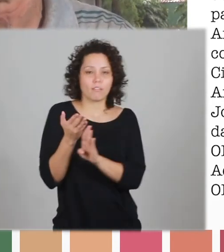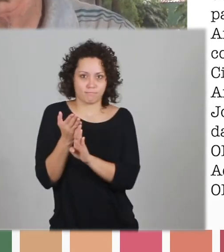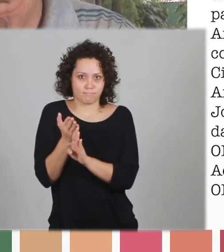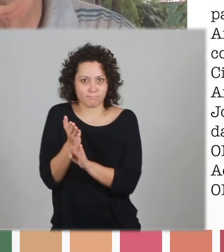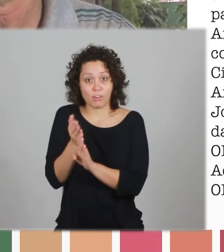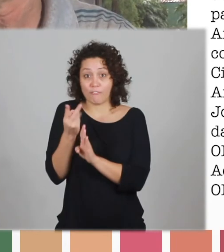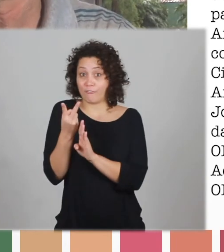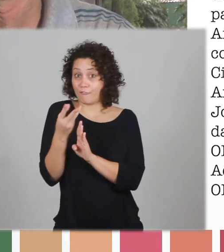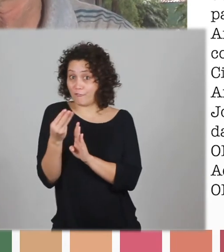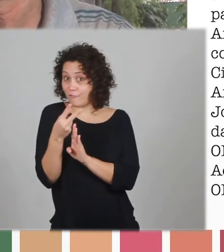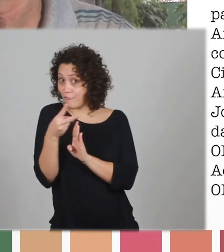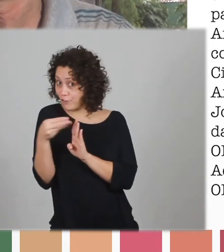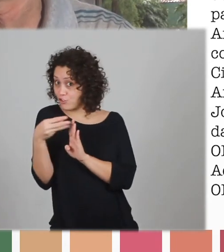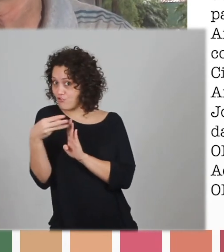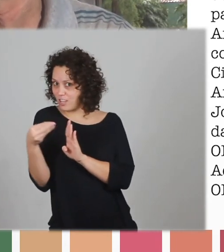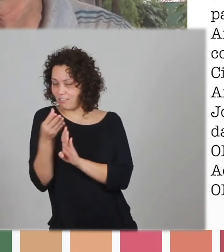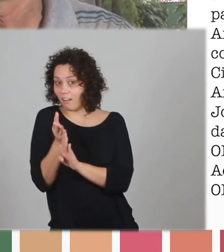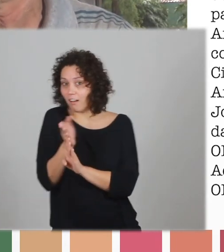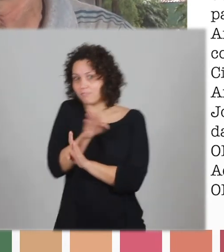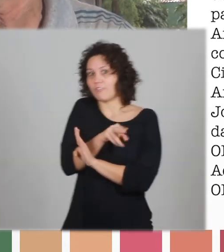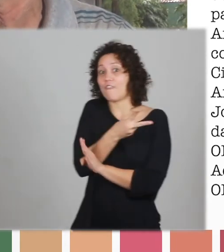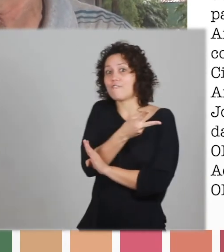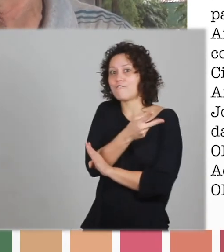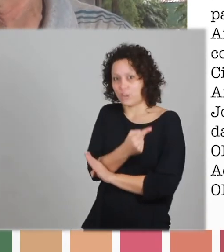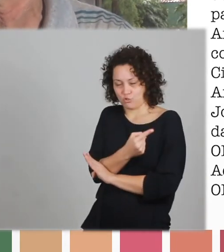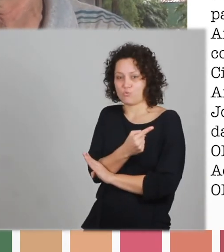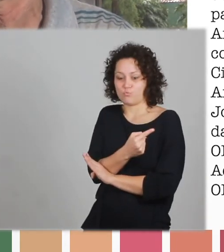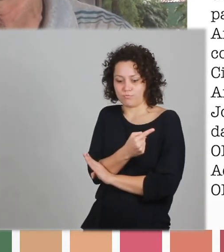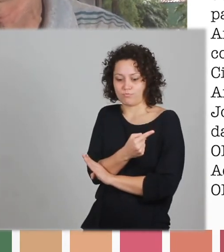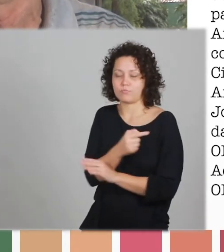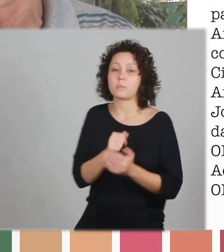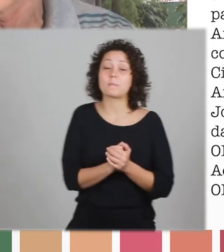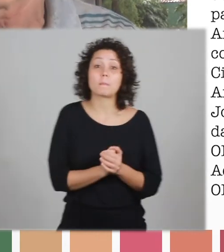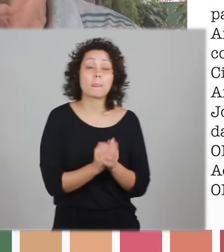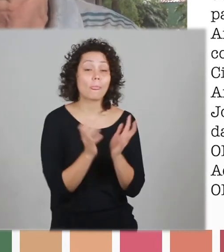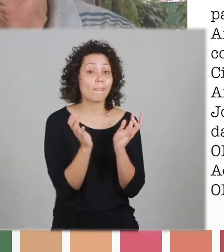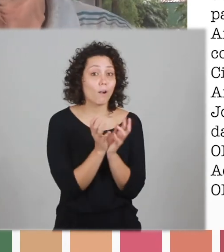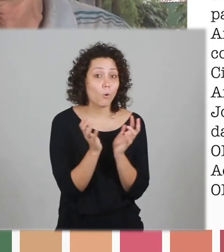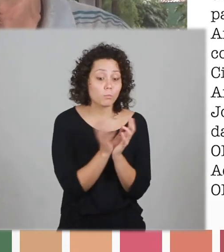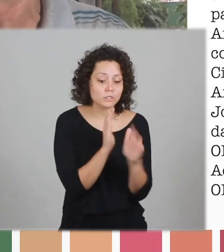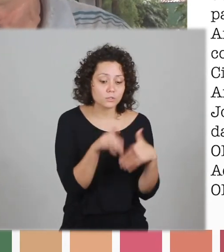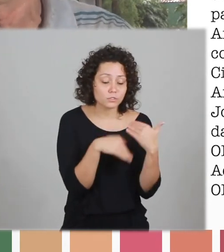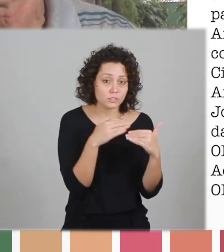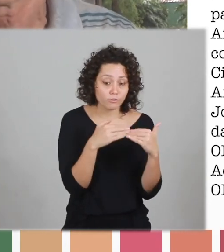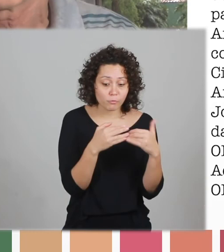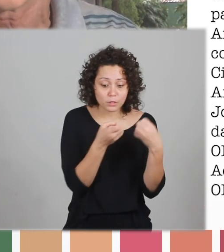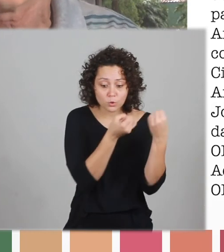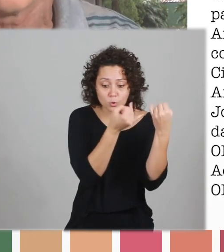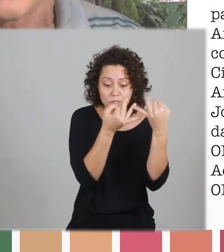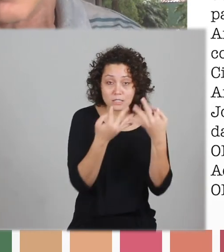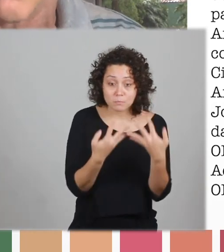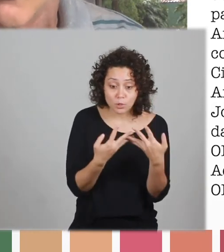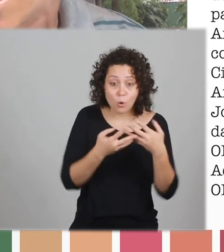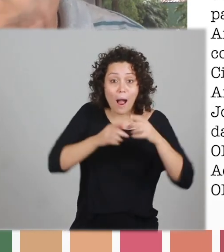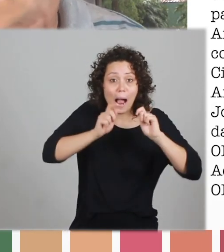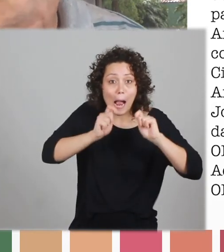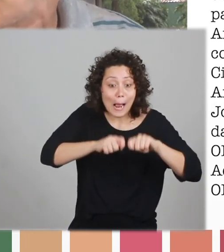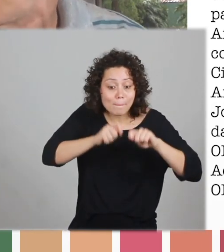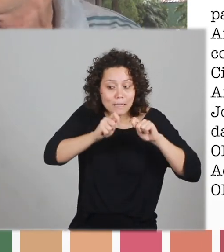2030. Nesse relatório, a Comissão Brundtland, a Comissão sobre Meio Ambiente e Desenvolvimento, disse que a capacidade de escolher